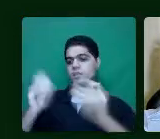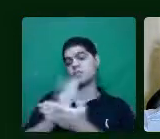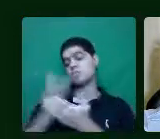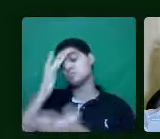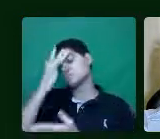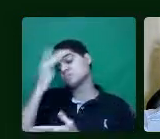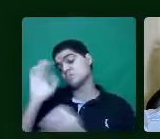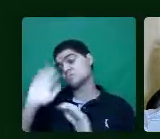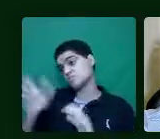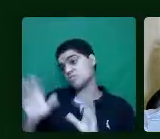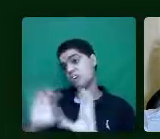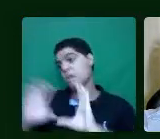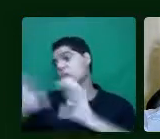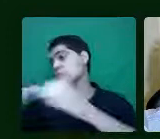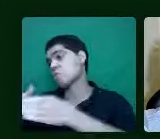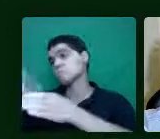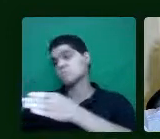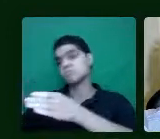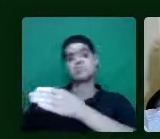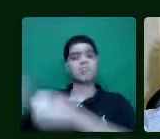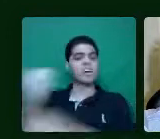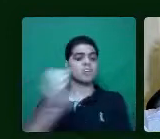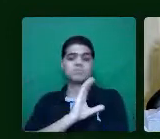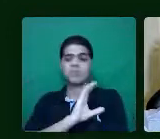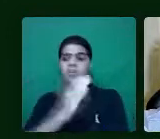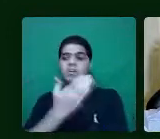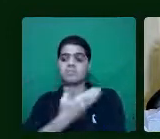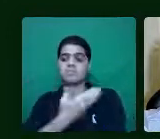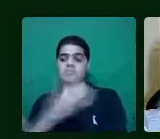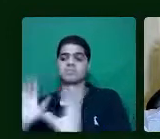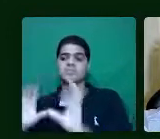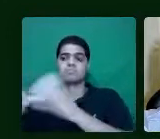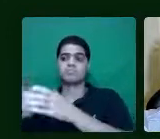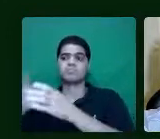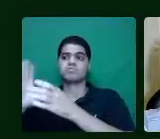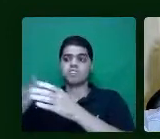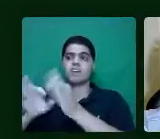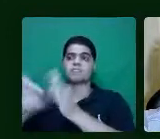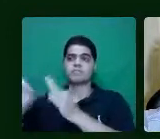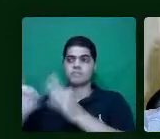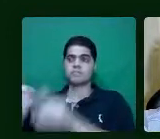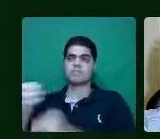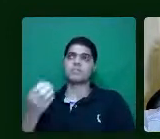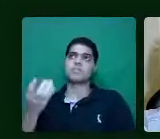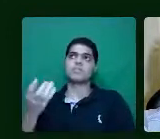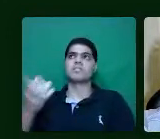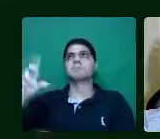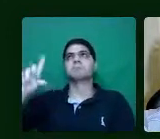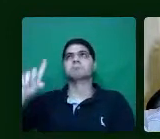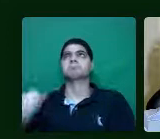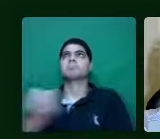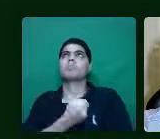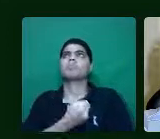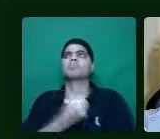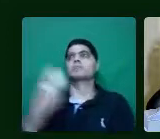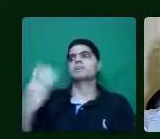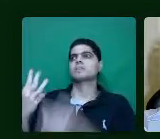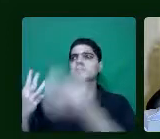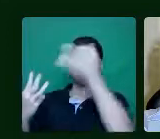time. Ah, não, eu já fiz aqui com os meus colegas, eu já tenho aqui meu time. Os times, eles vão ter no mínimo 3 e no máximo 6